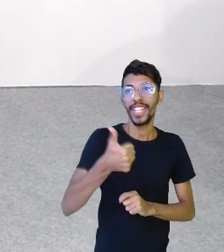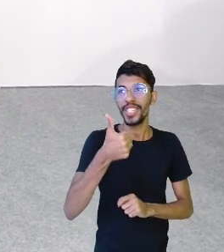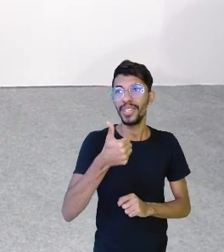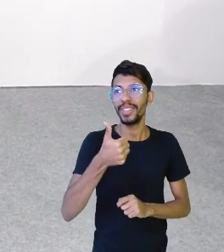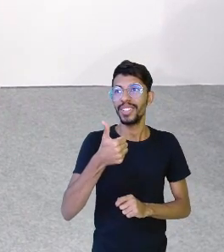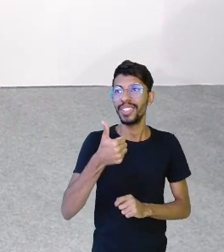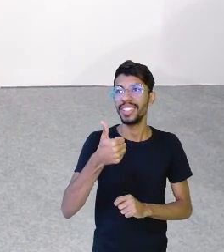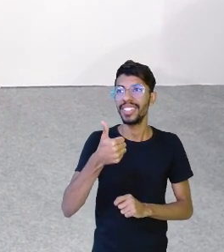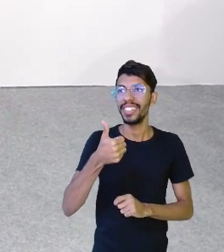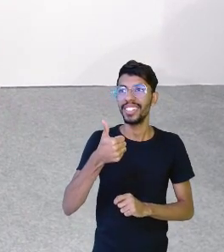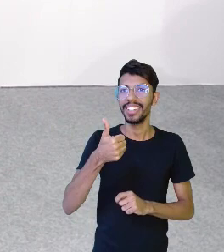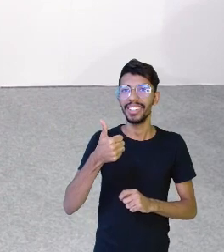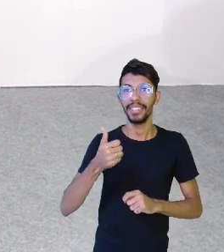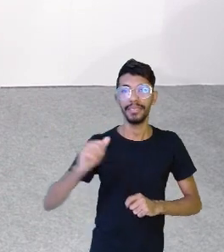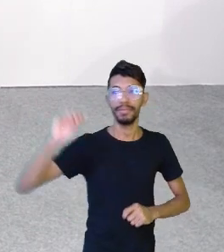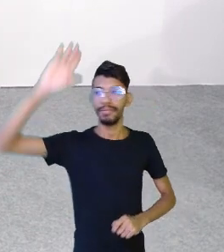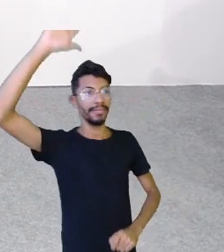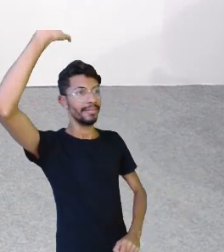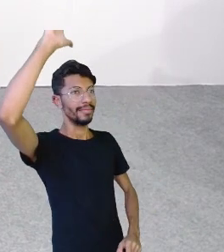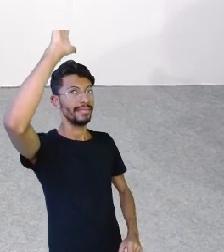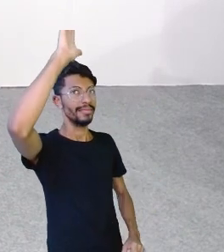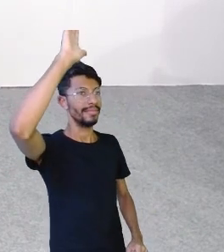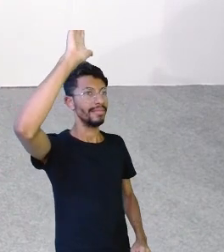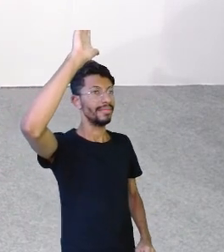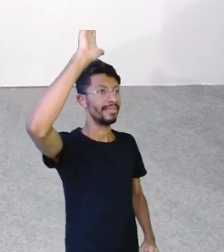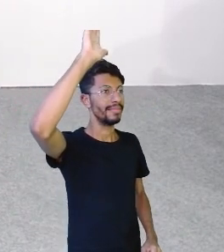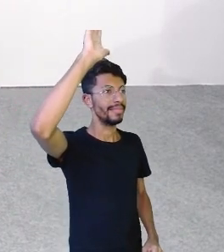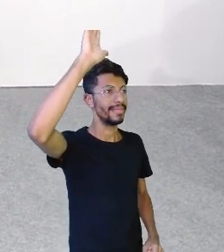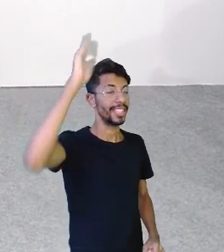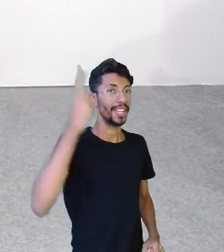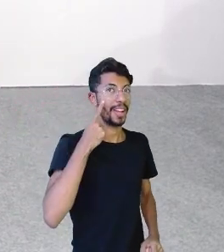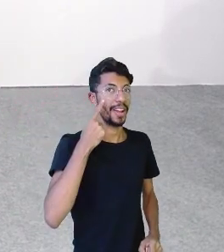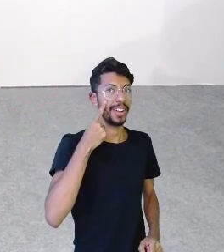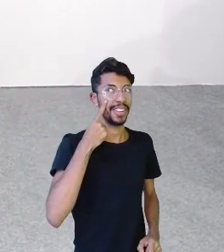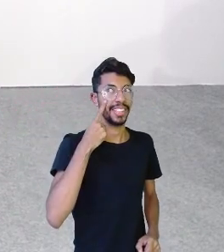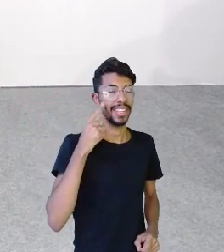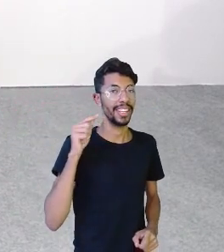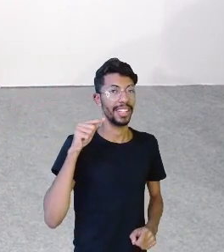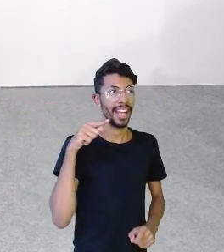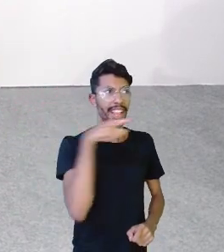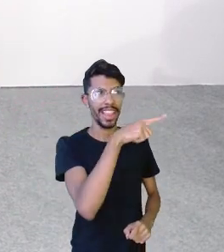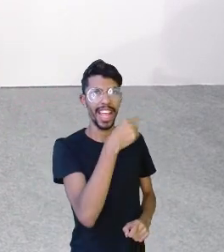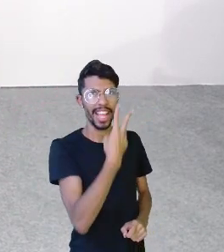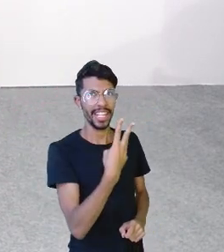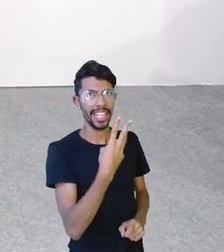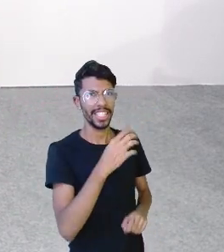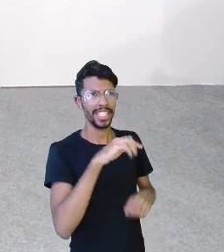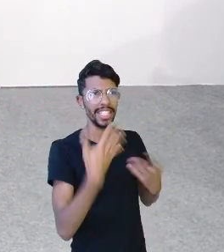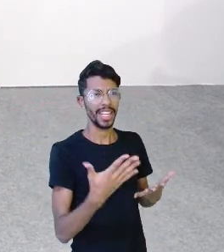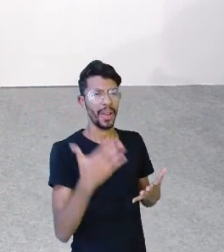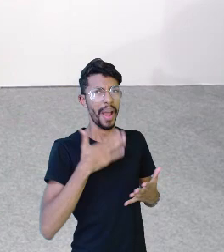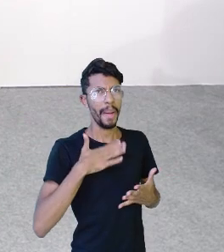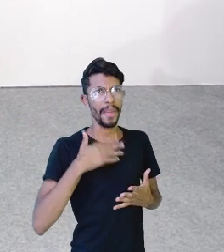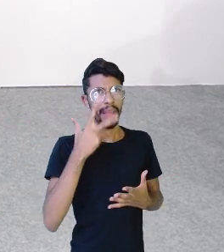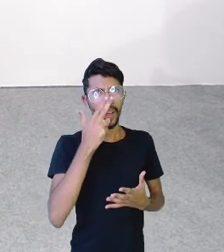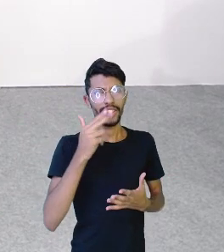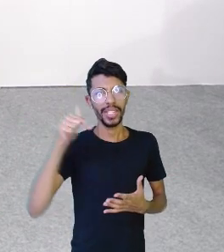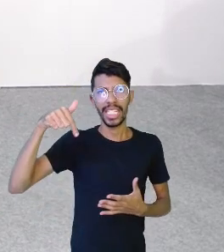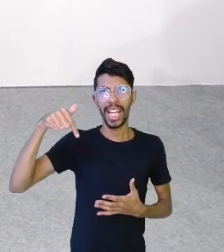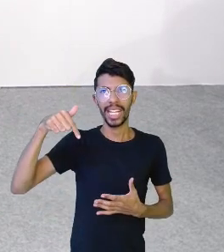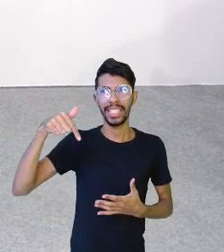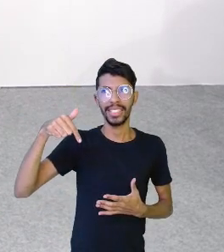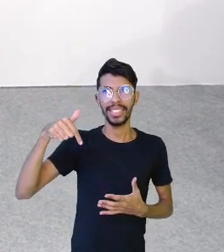21. Bati. E aí, Sandra? Bom, a dela é 3. Então, se a dela é 3, a minha é